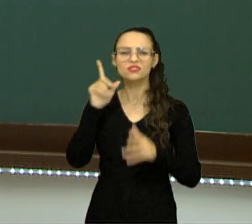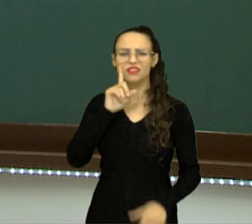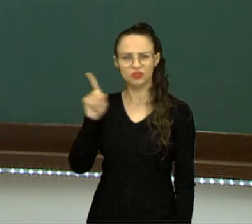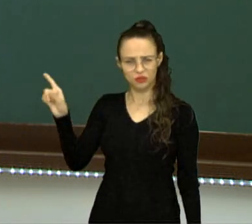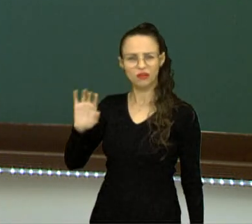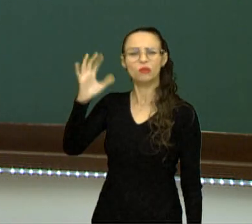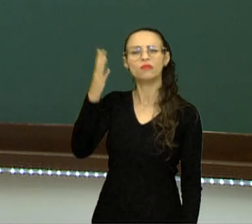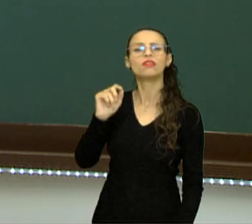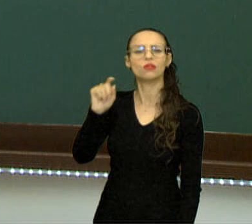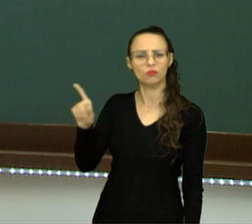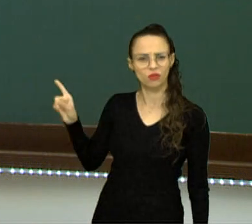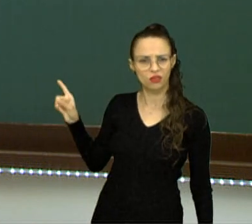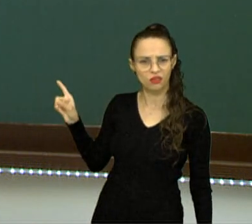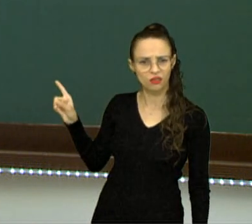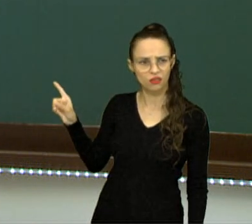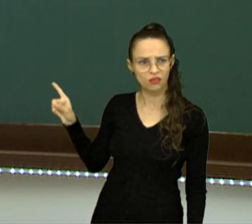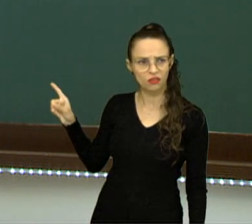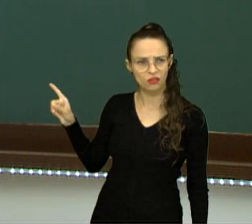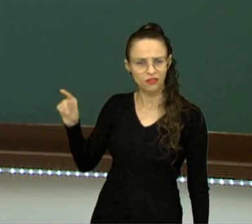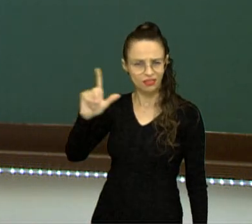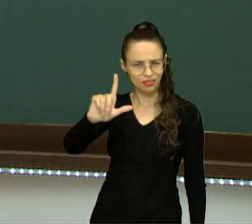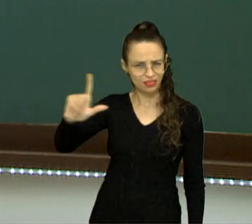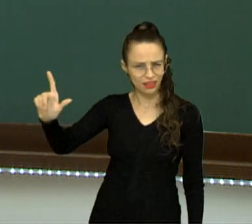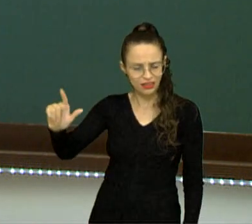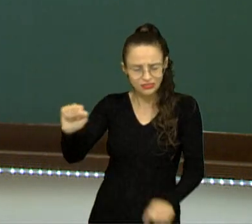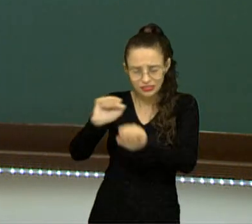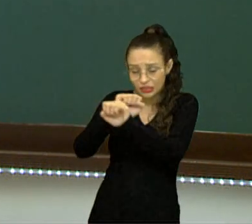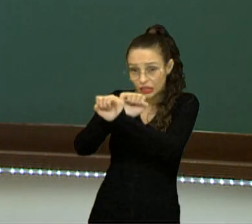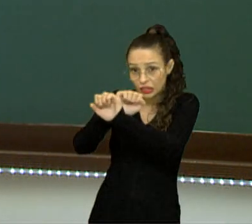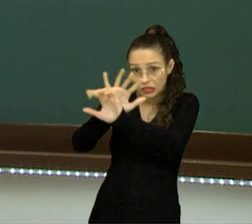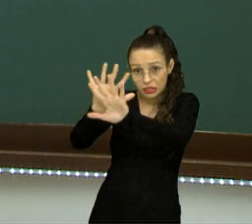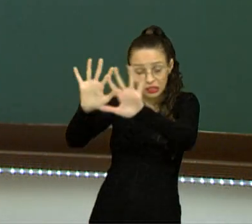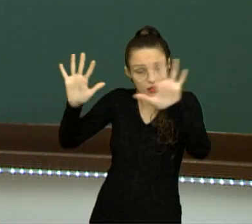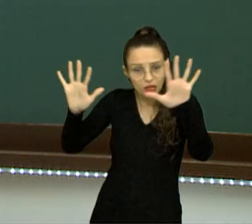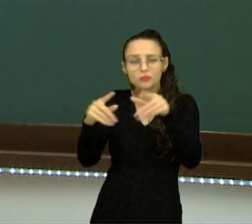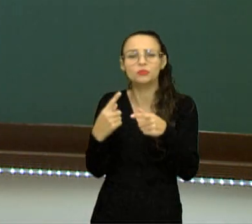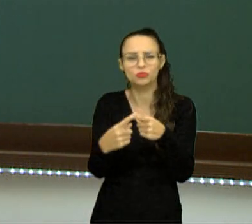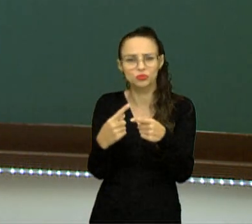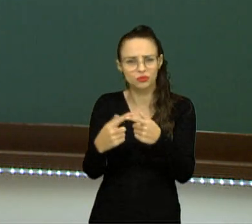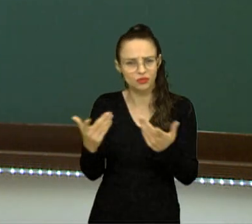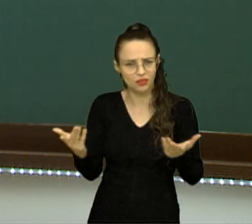com essa região leste para ser tão clarinha?